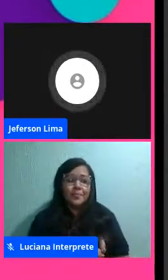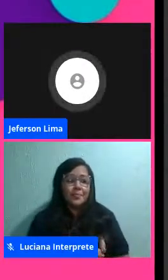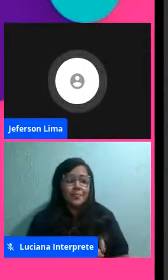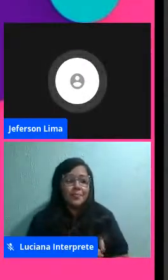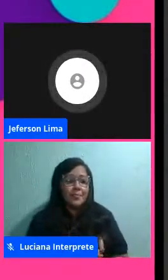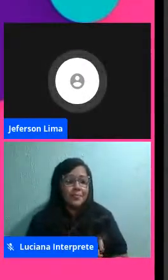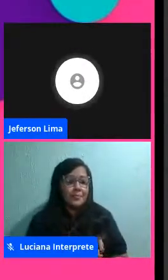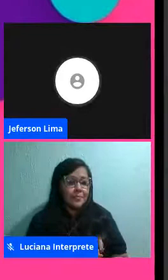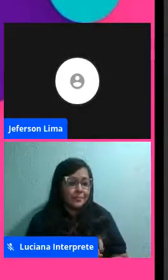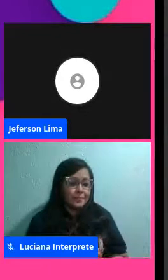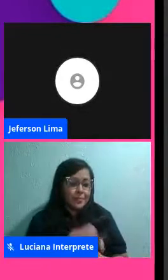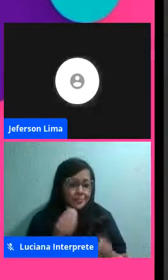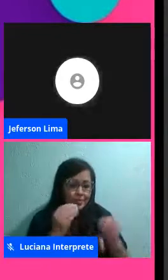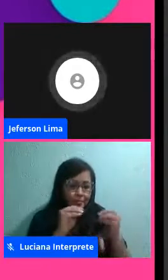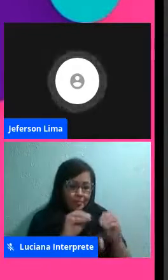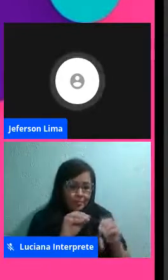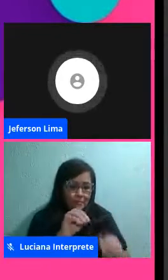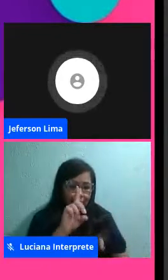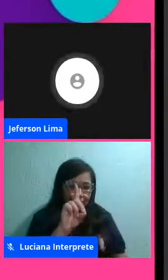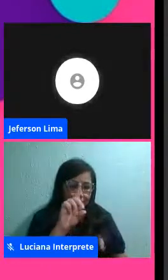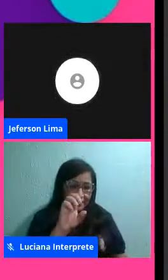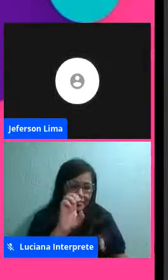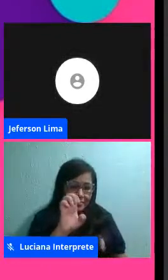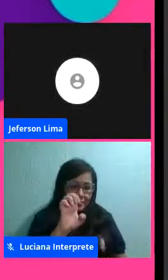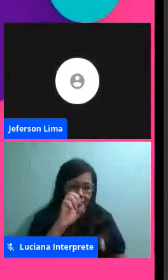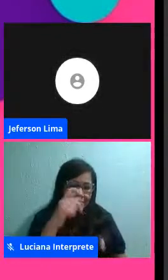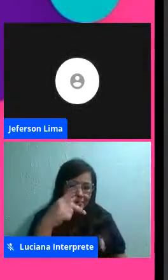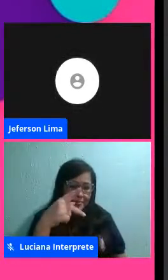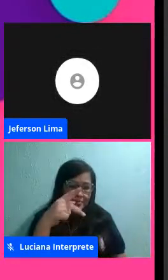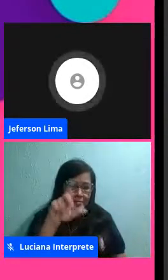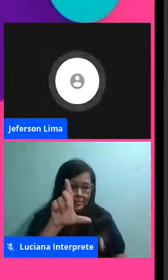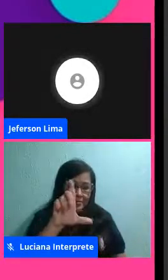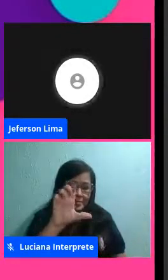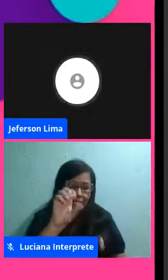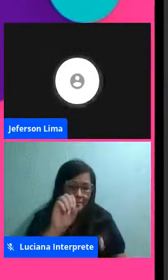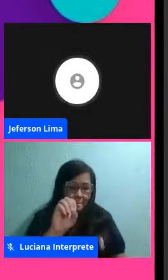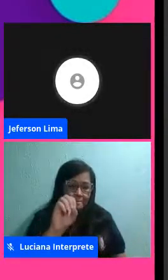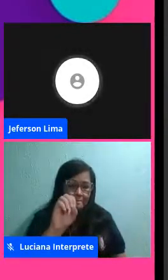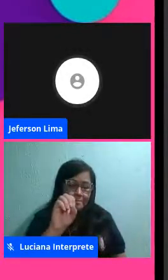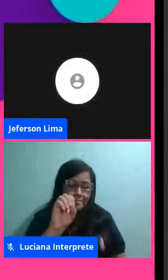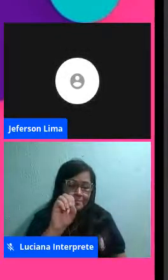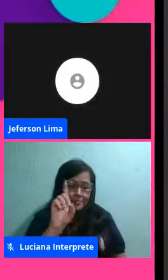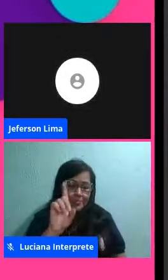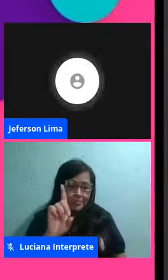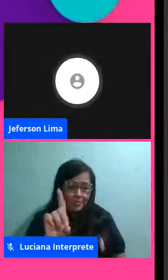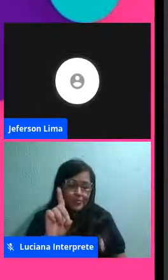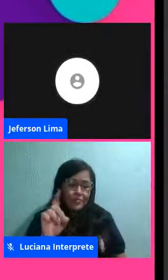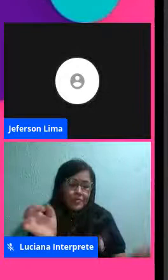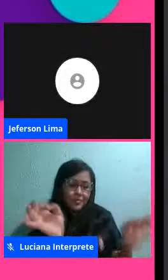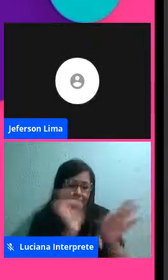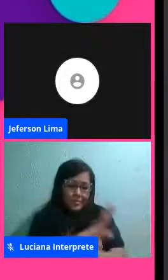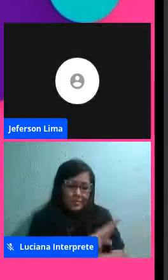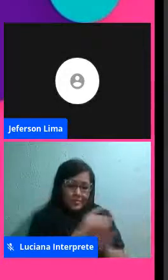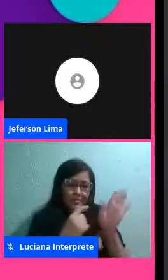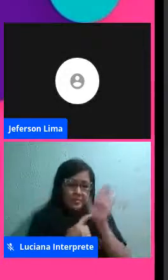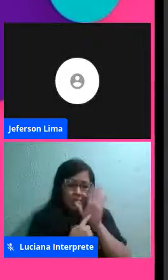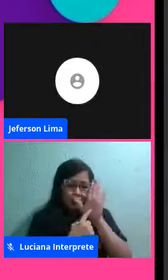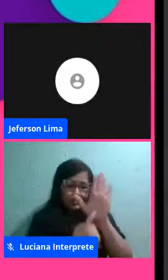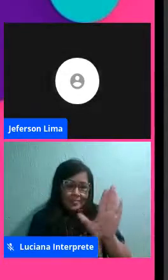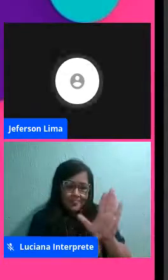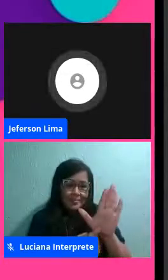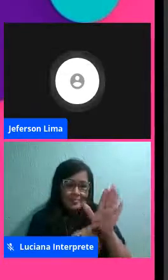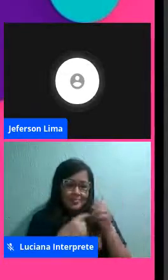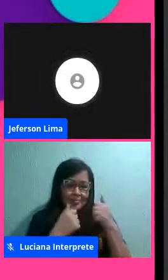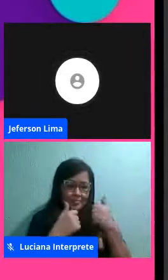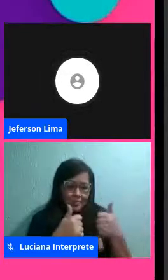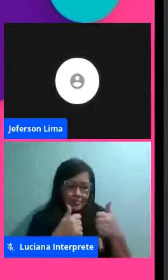Fazer meu deploy aqui e finalizar, né, a nossa apresentação. Tranquilo?